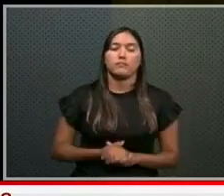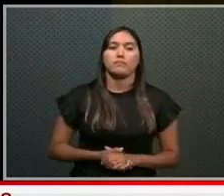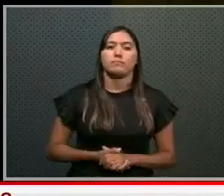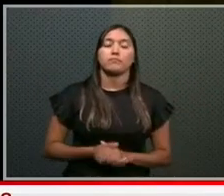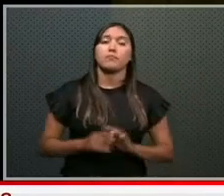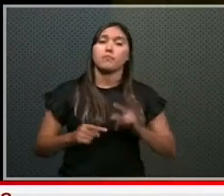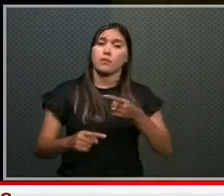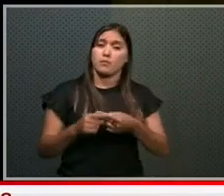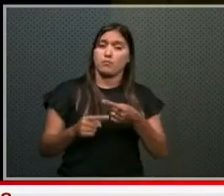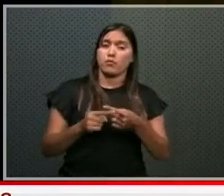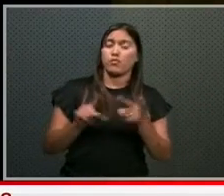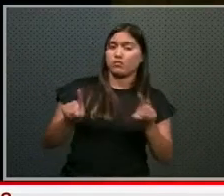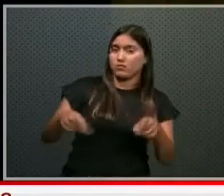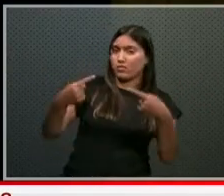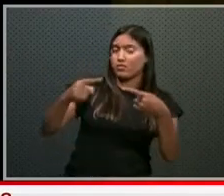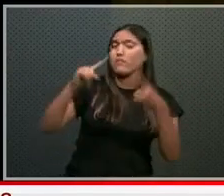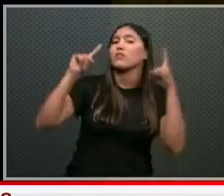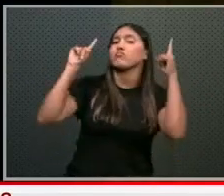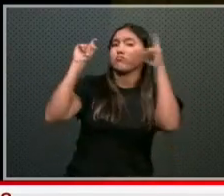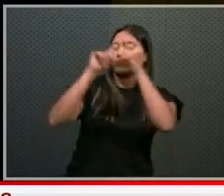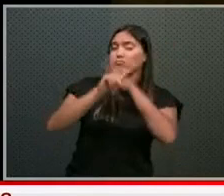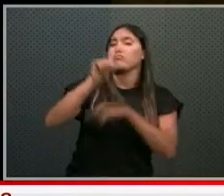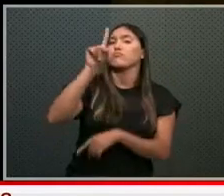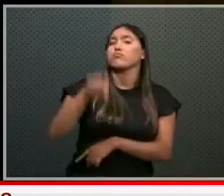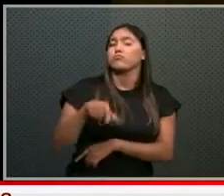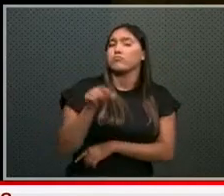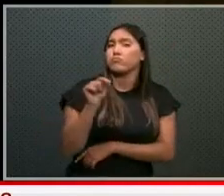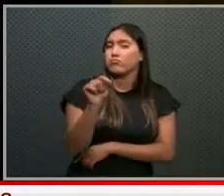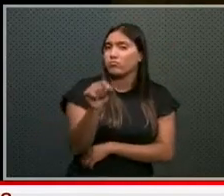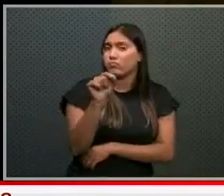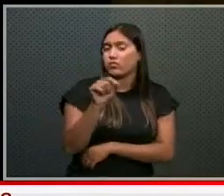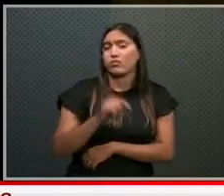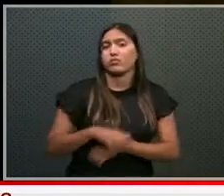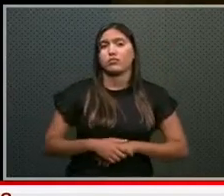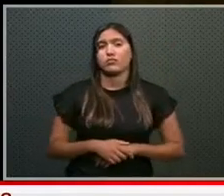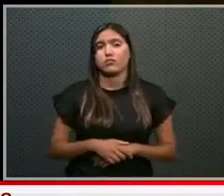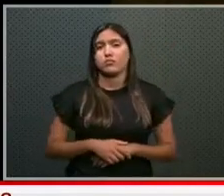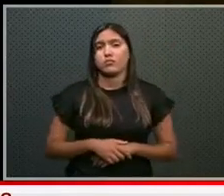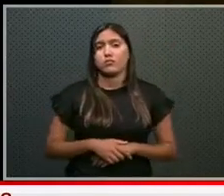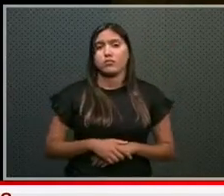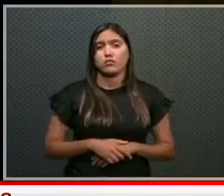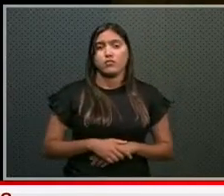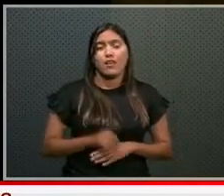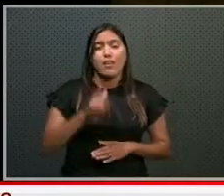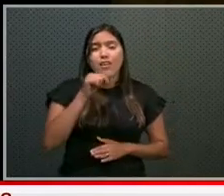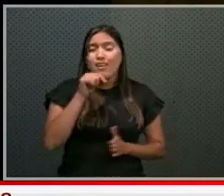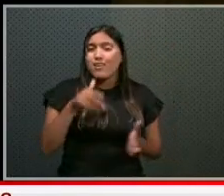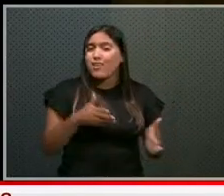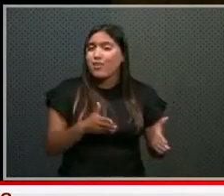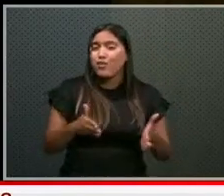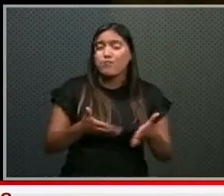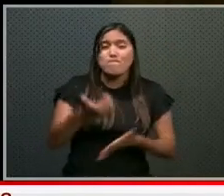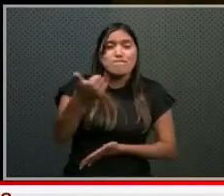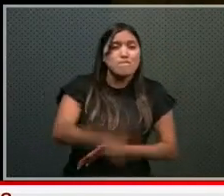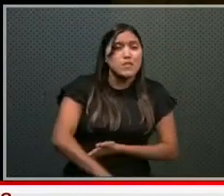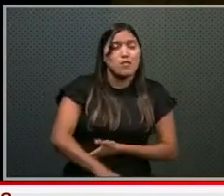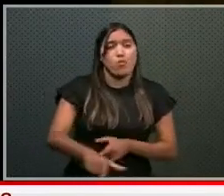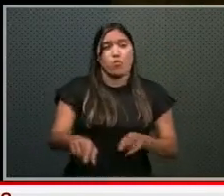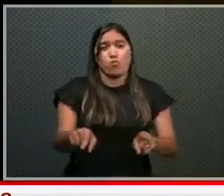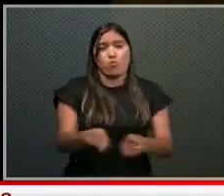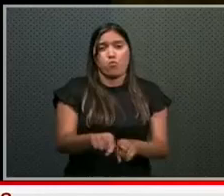porque o grande desafio Deputado bordalo é no nosso Rios do